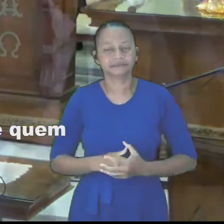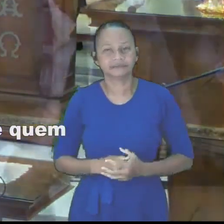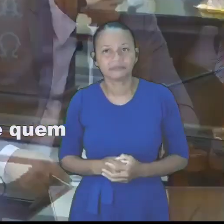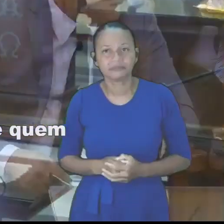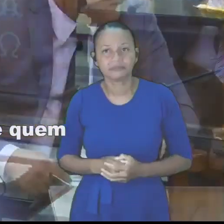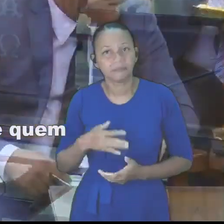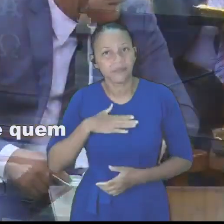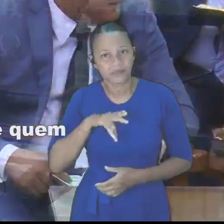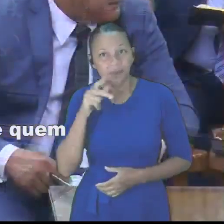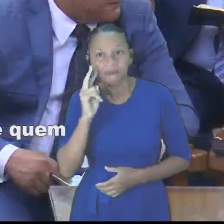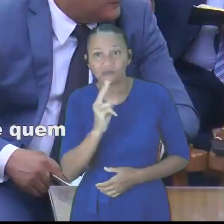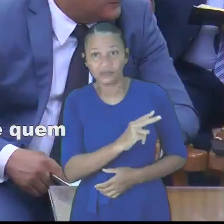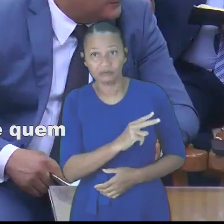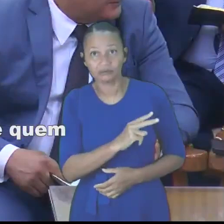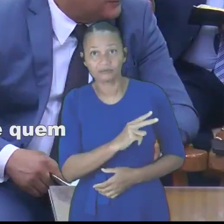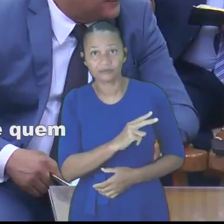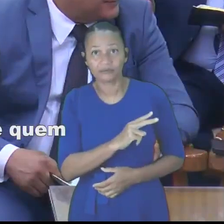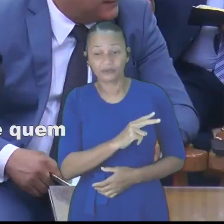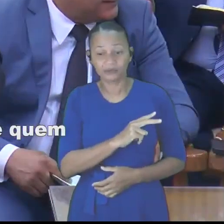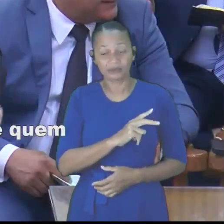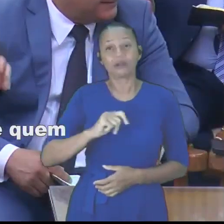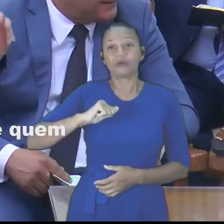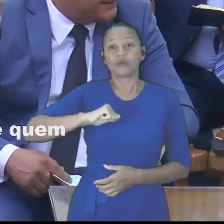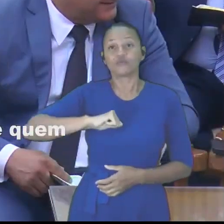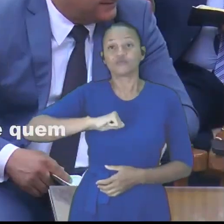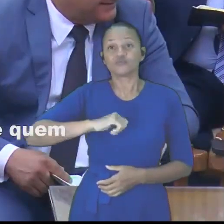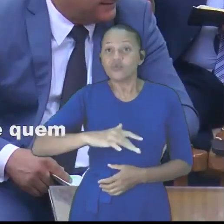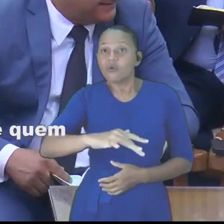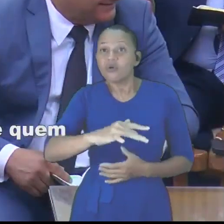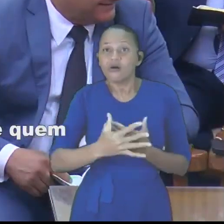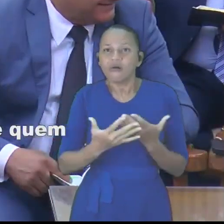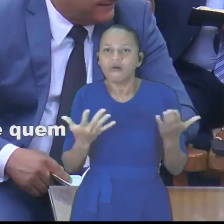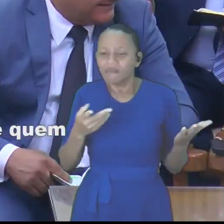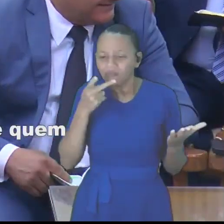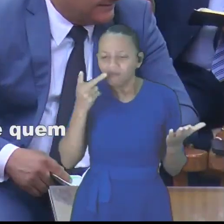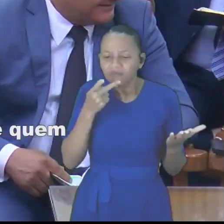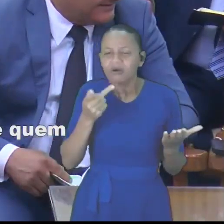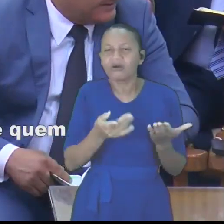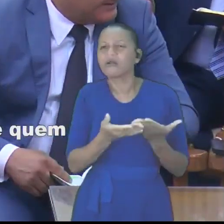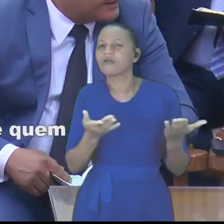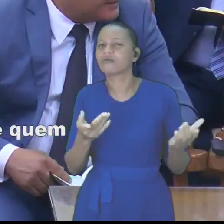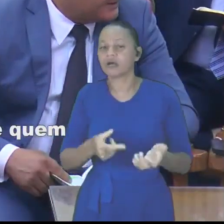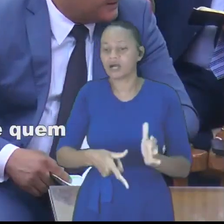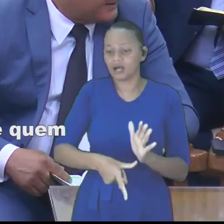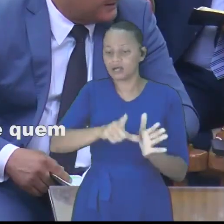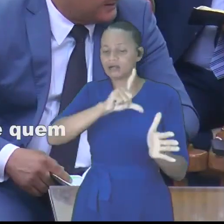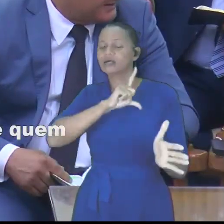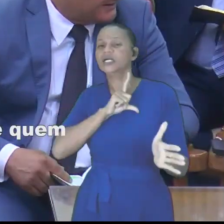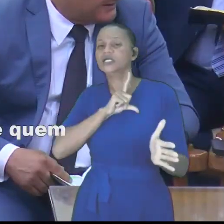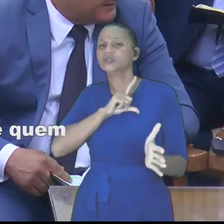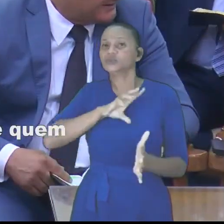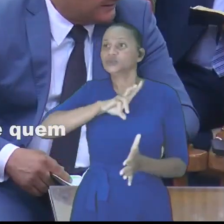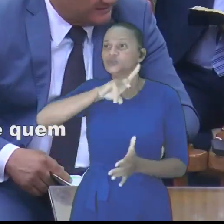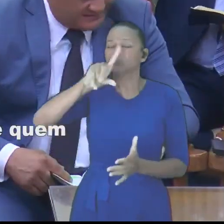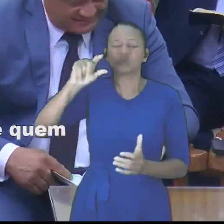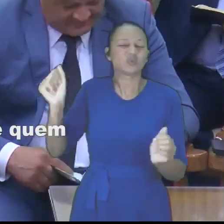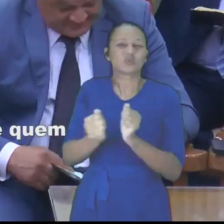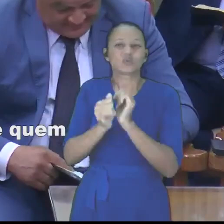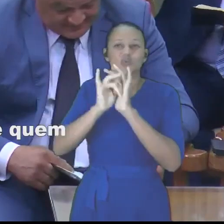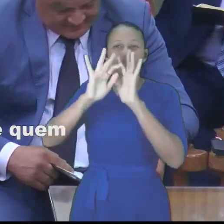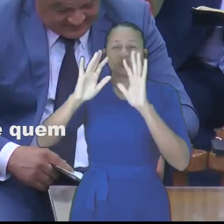viram isso? Joel disse que antes que venha o grande e glorioso dia do Senhor, o sol